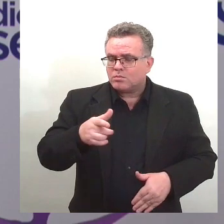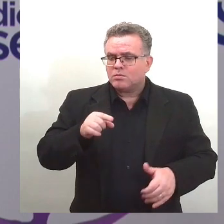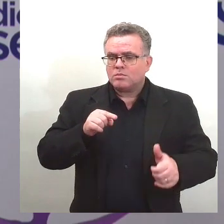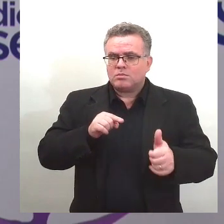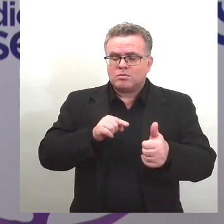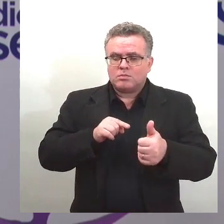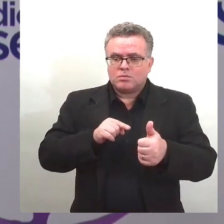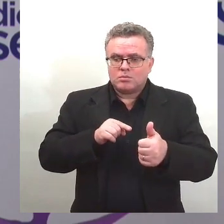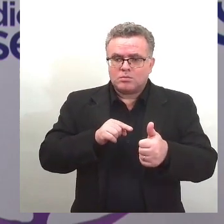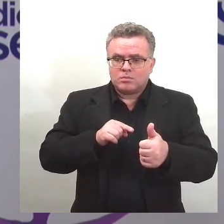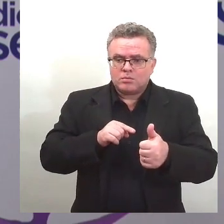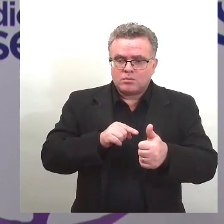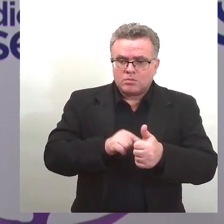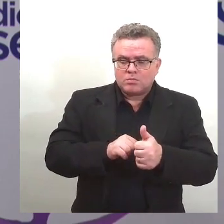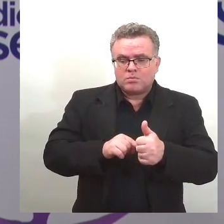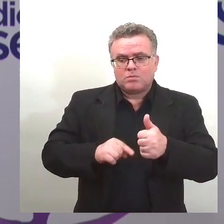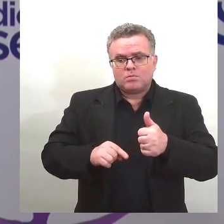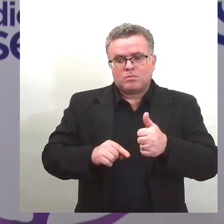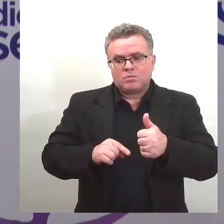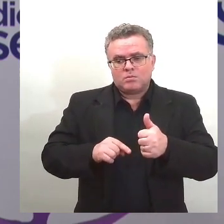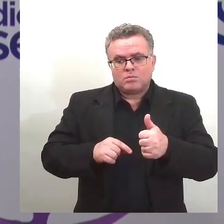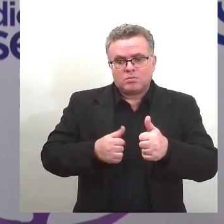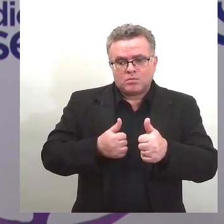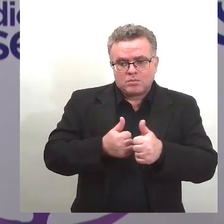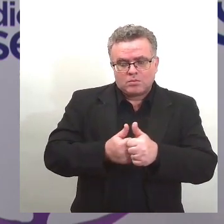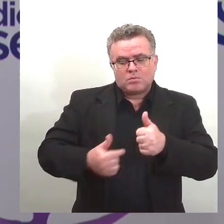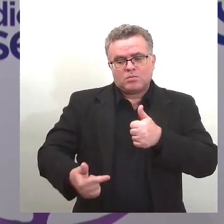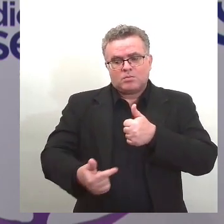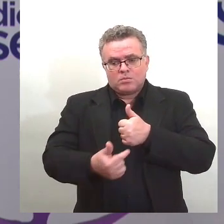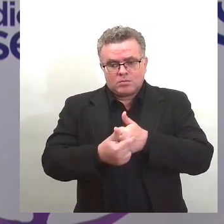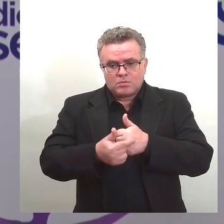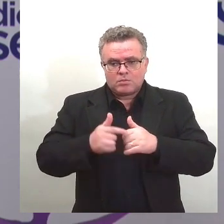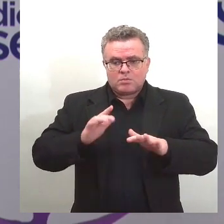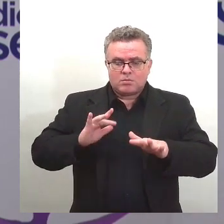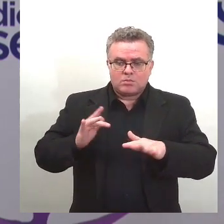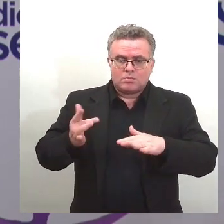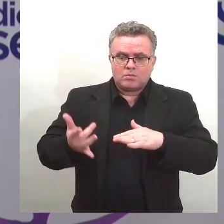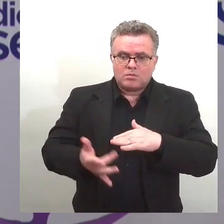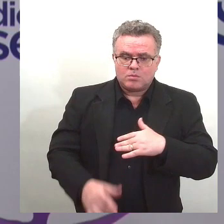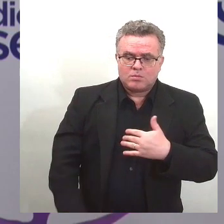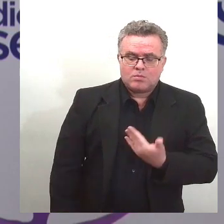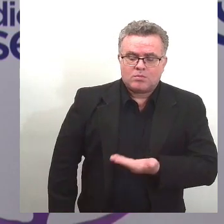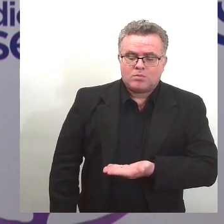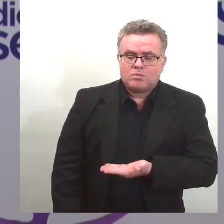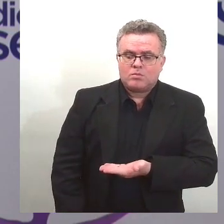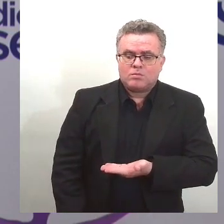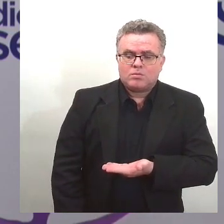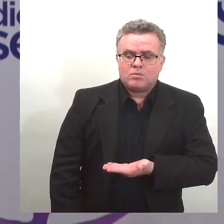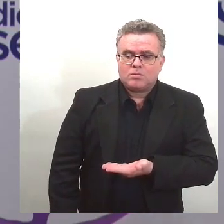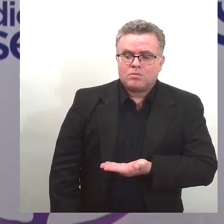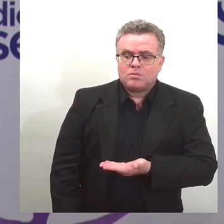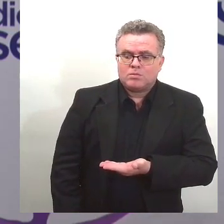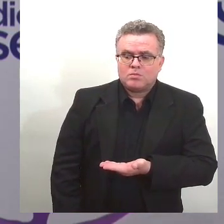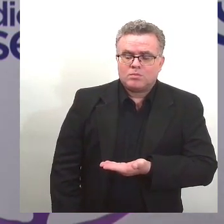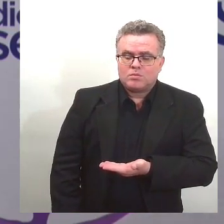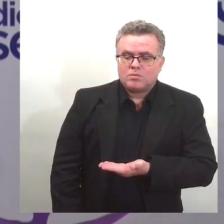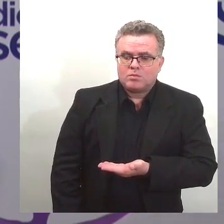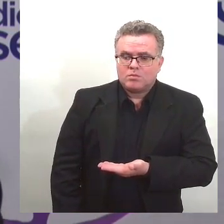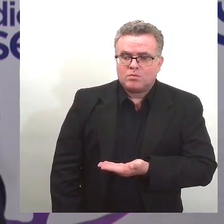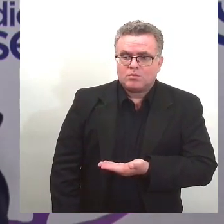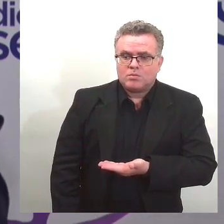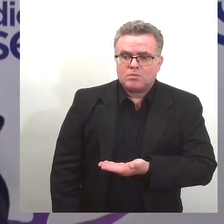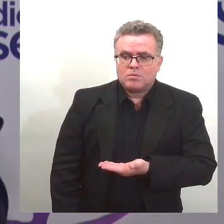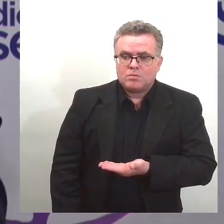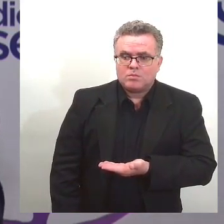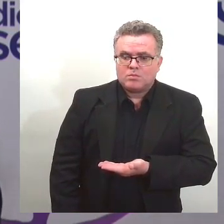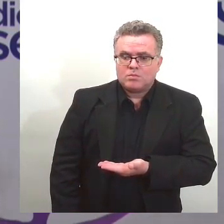sociais, através do Face, do Instagram, através do @TVAlese5.2, do Twitter, @TVAlese, e